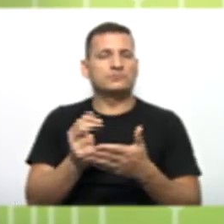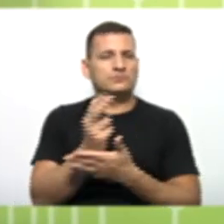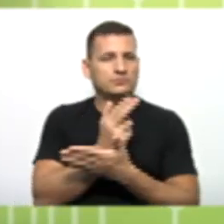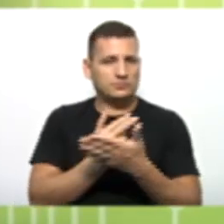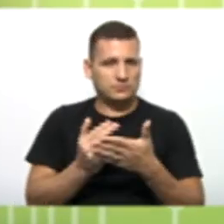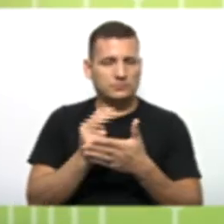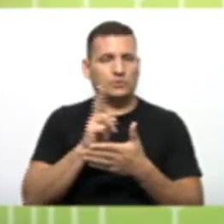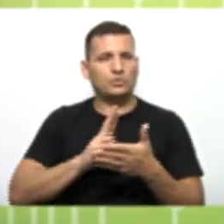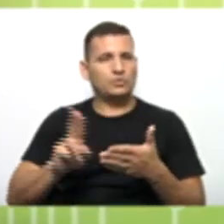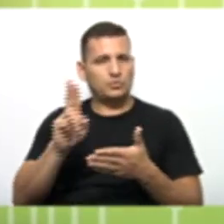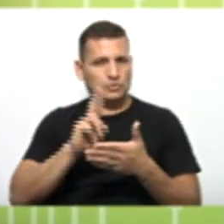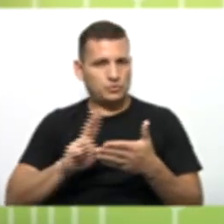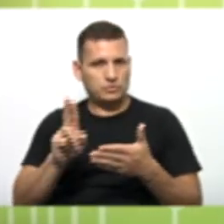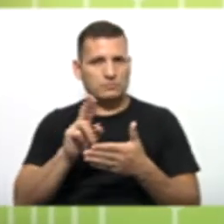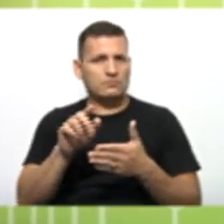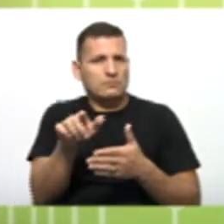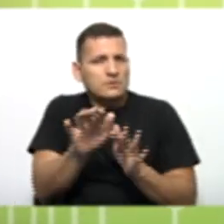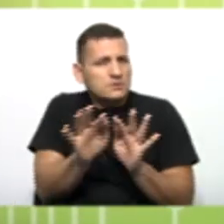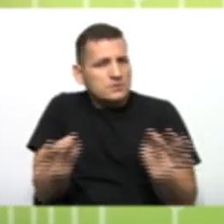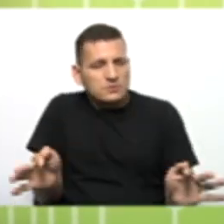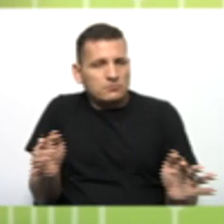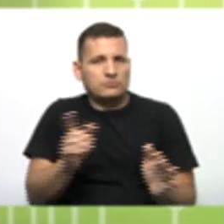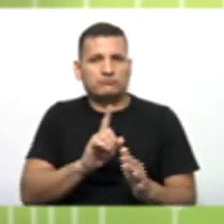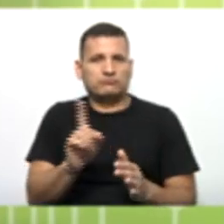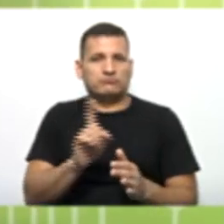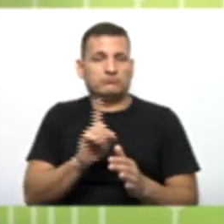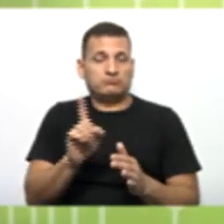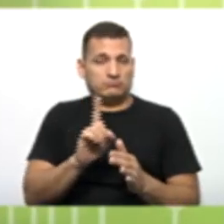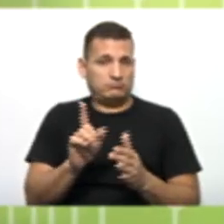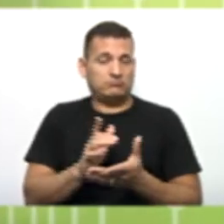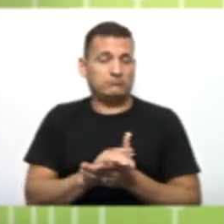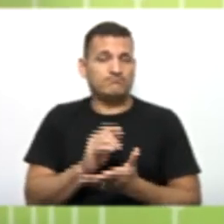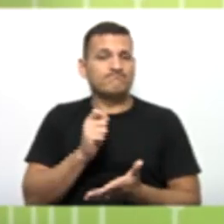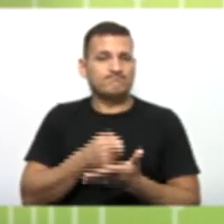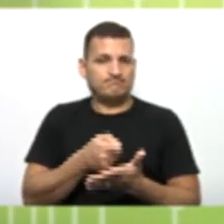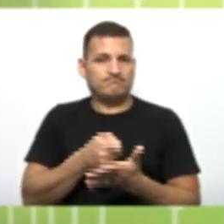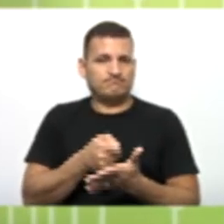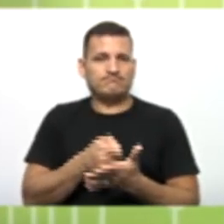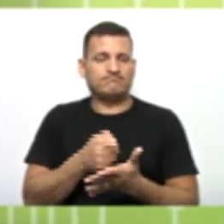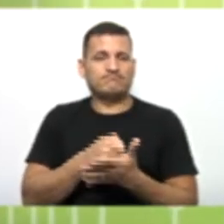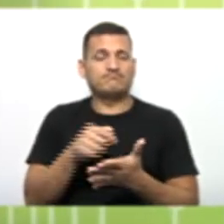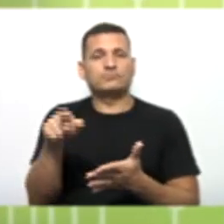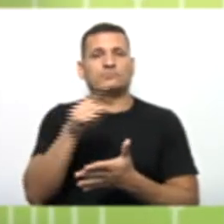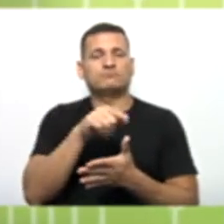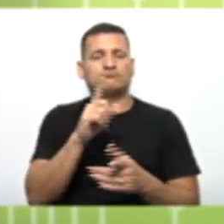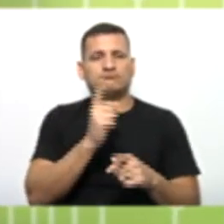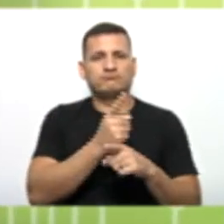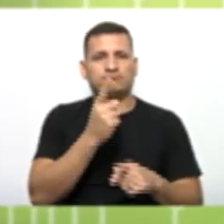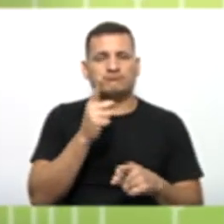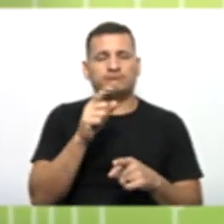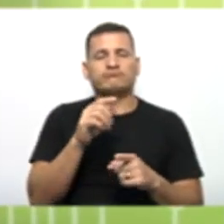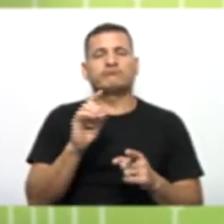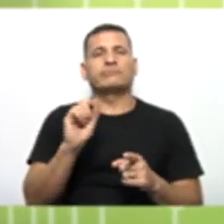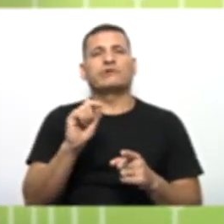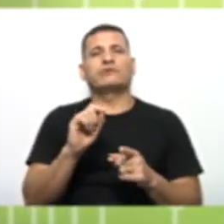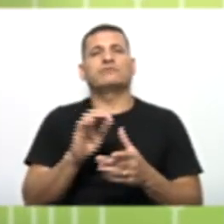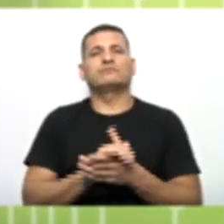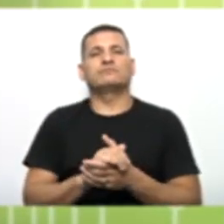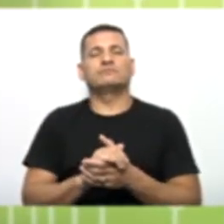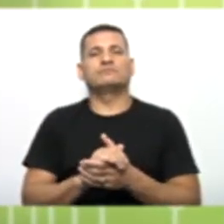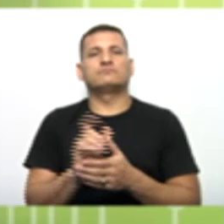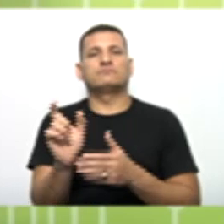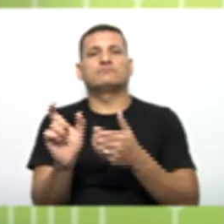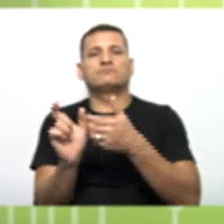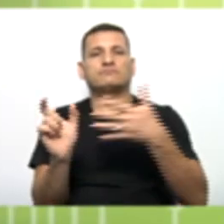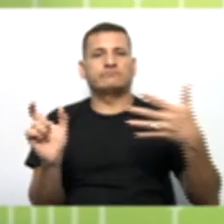uso, só que não tão simples aqui mais não. Obrigatoriamente, vocês vão ter que identificar quando é uma inclusão, quando é uma extensão,